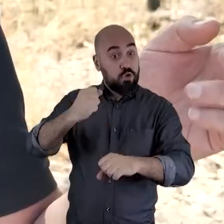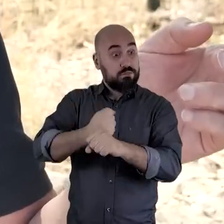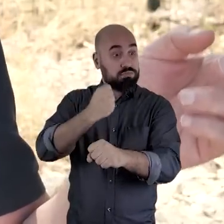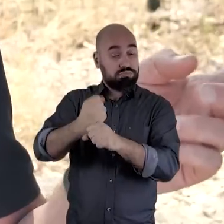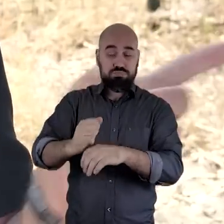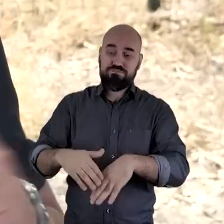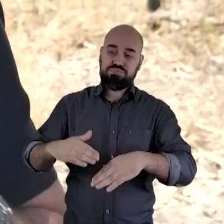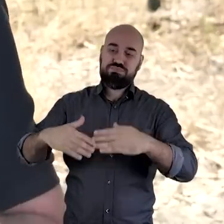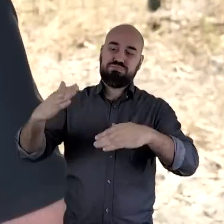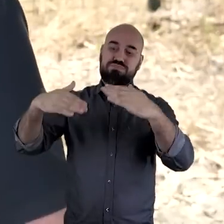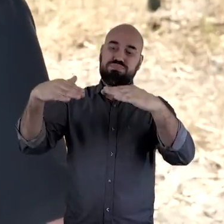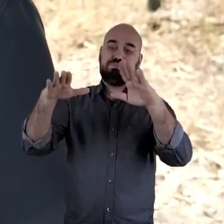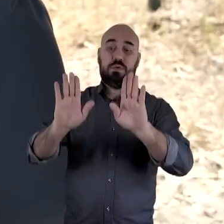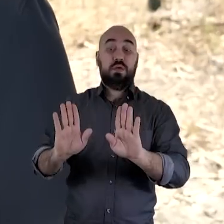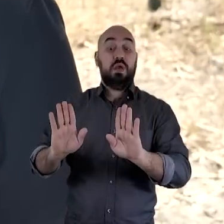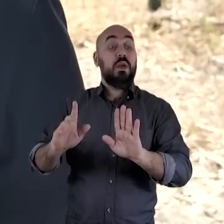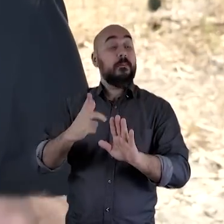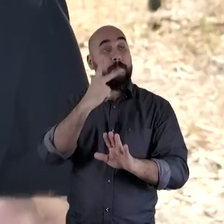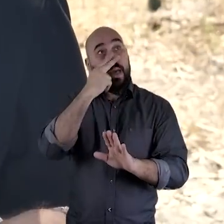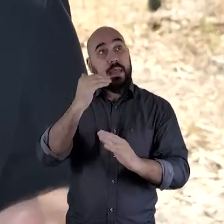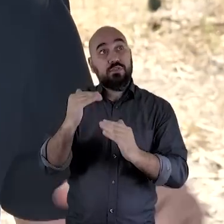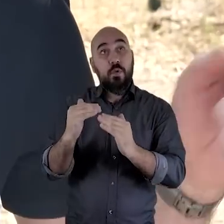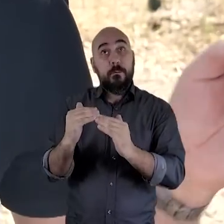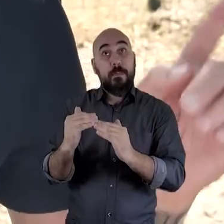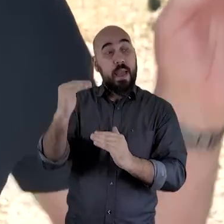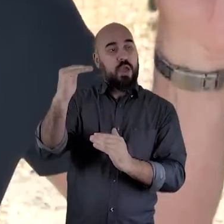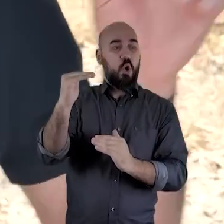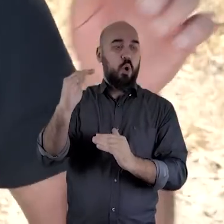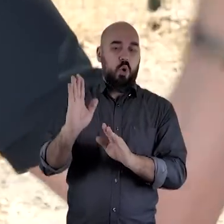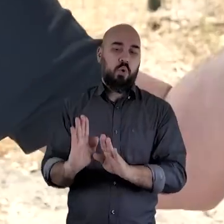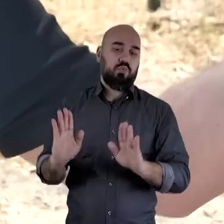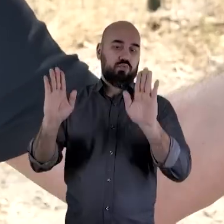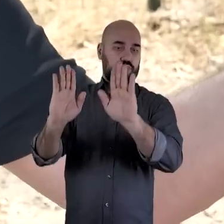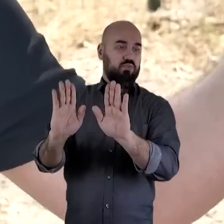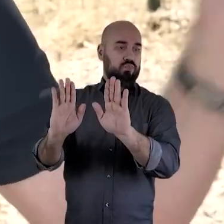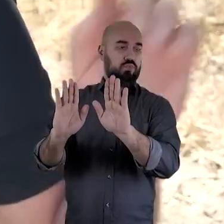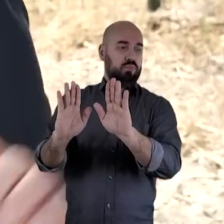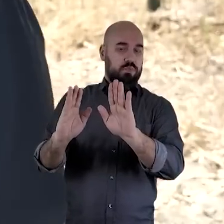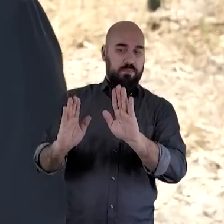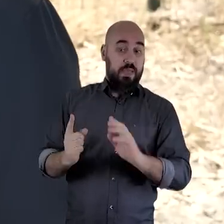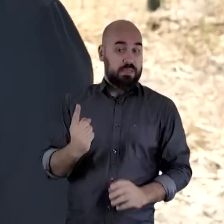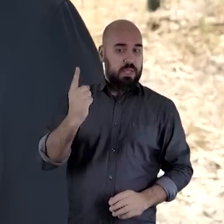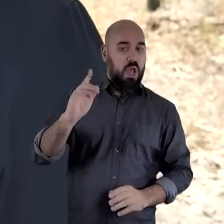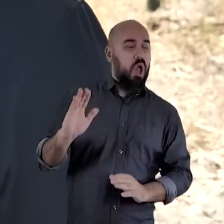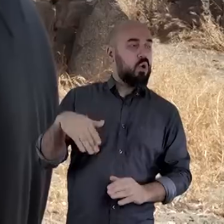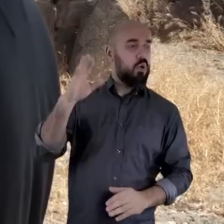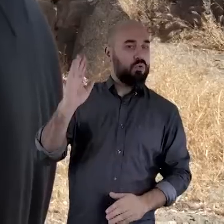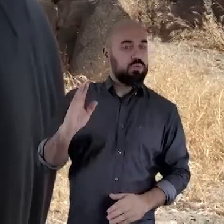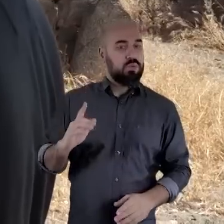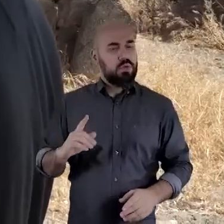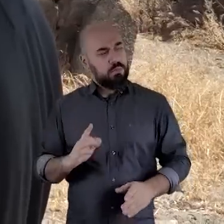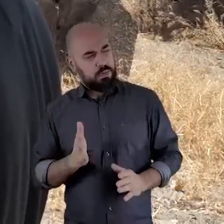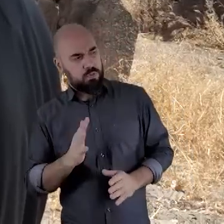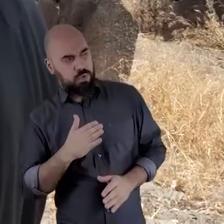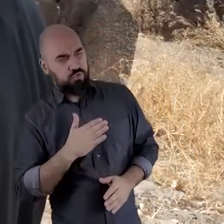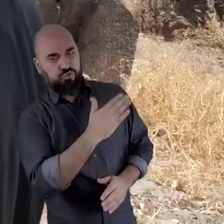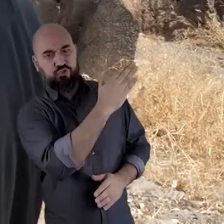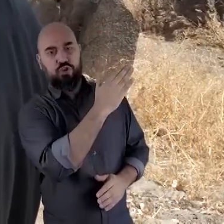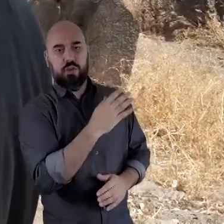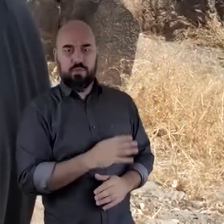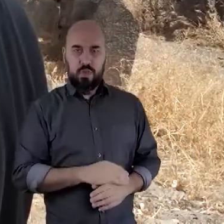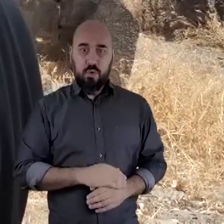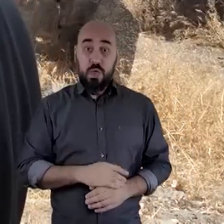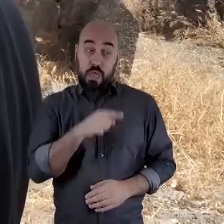fica a 250 metros ao sul do lugar em que estamos. Seria nessa direção.